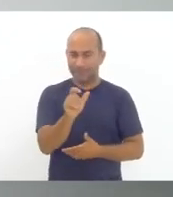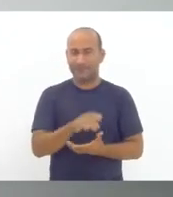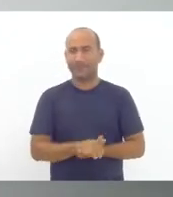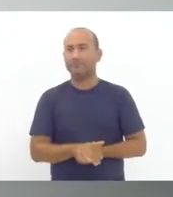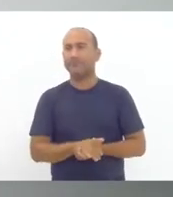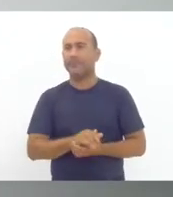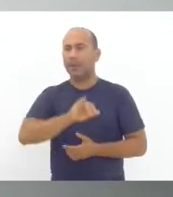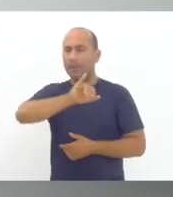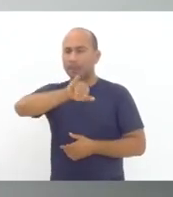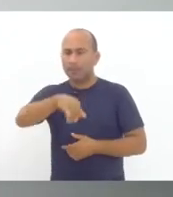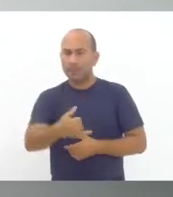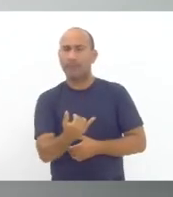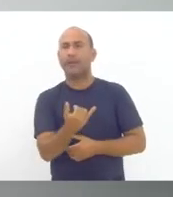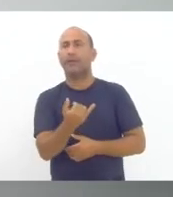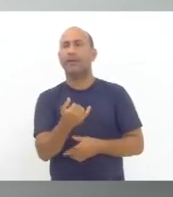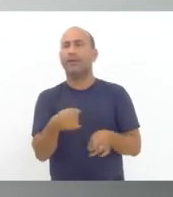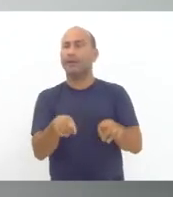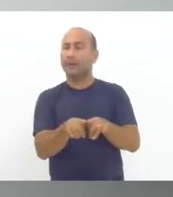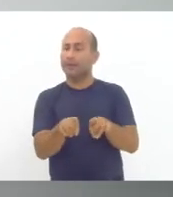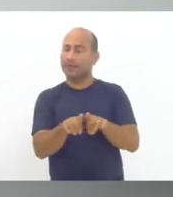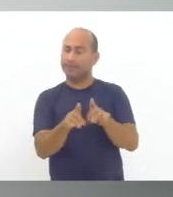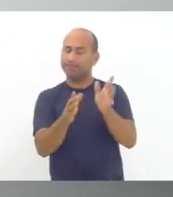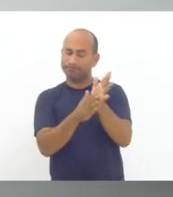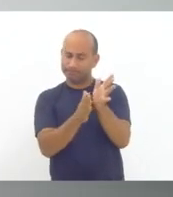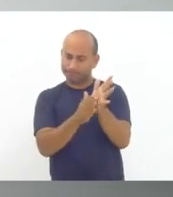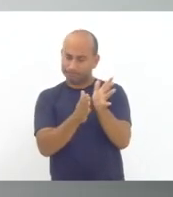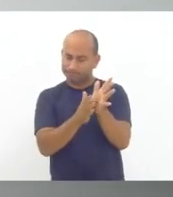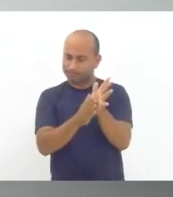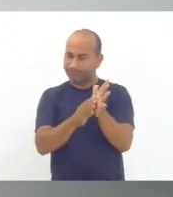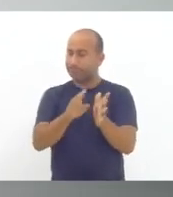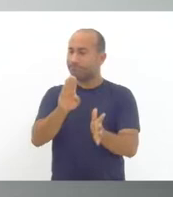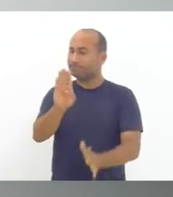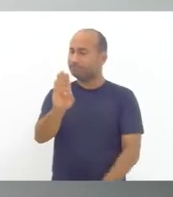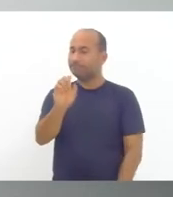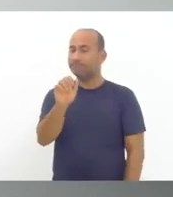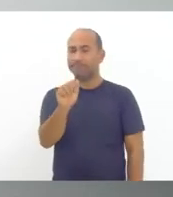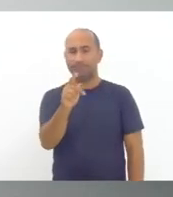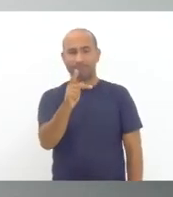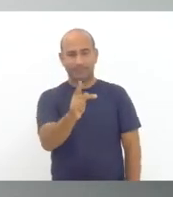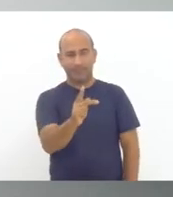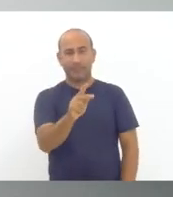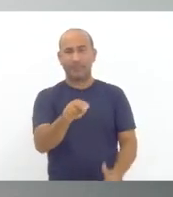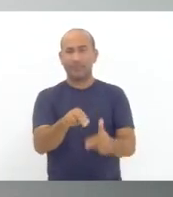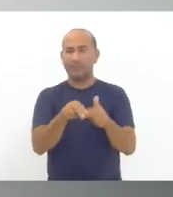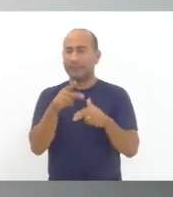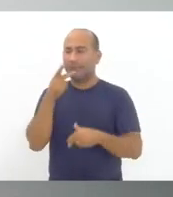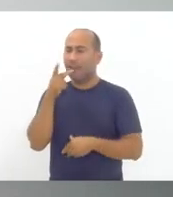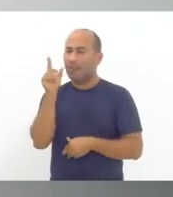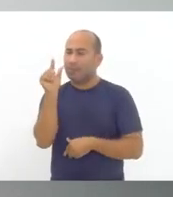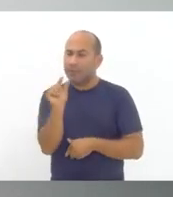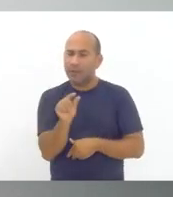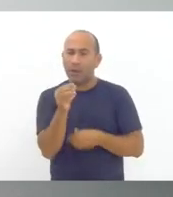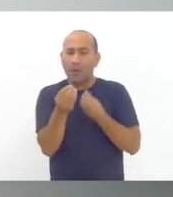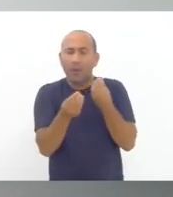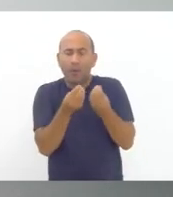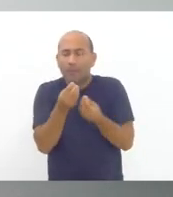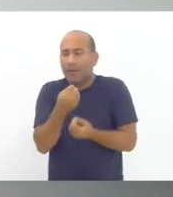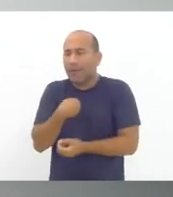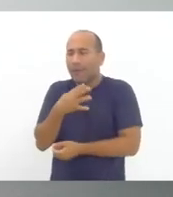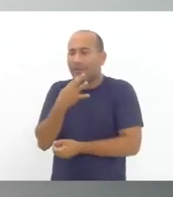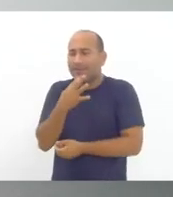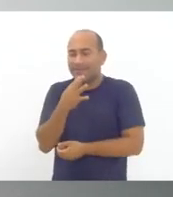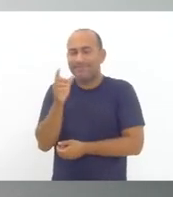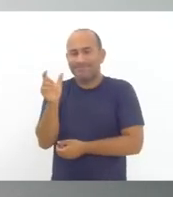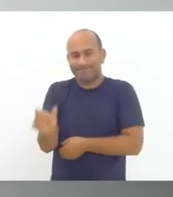de aproveitar né E também parabenizar O Barco É óbvio pela essa homenagem e conta um pouquinho de como eu conheci o bap né